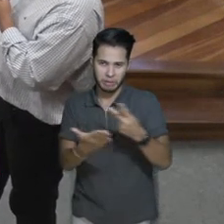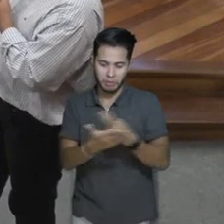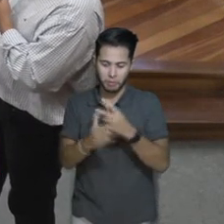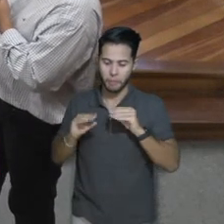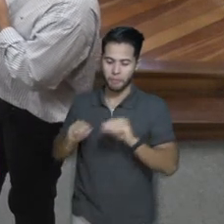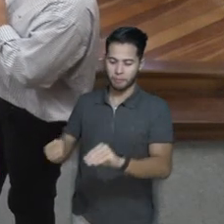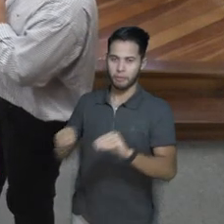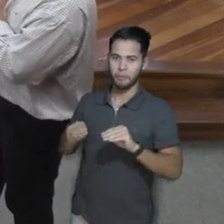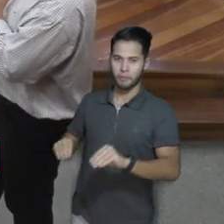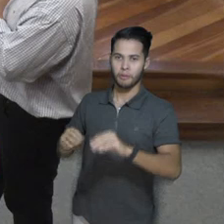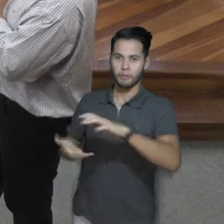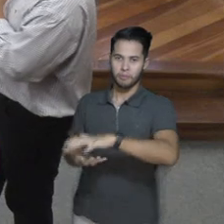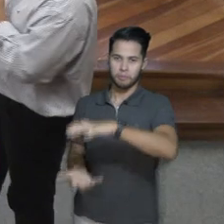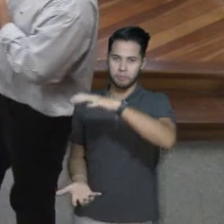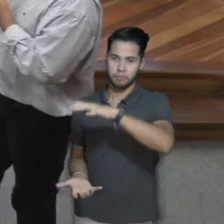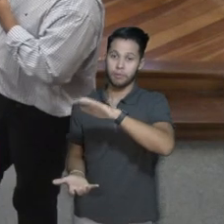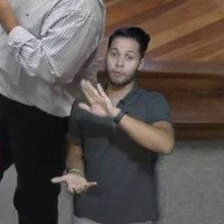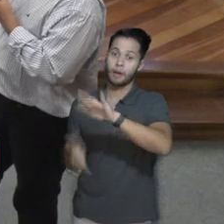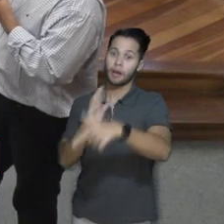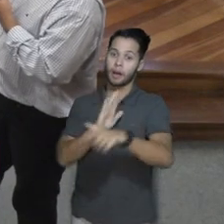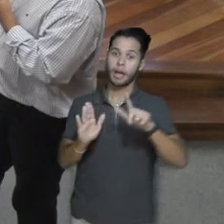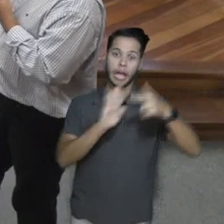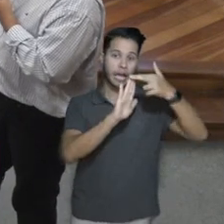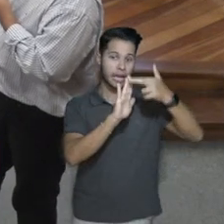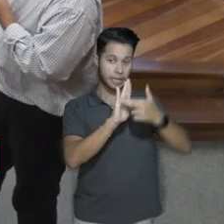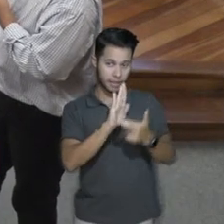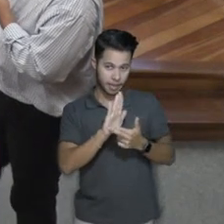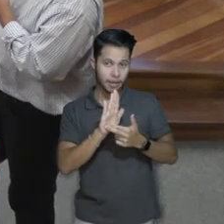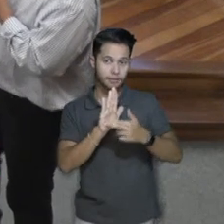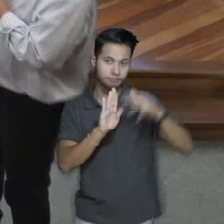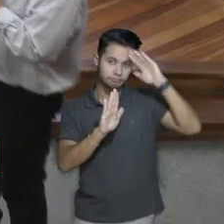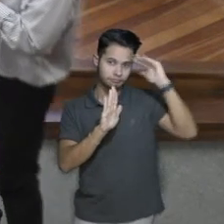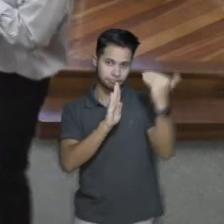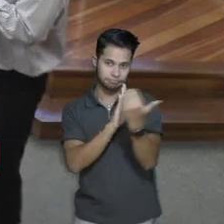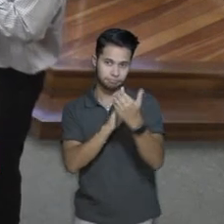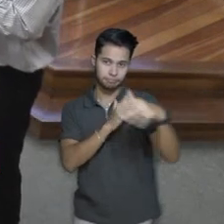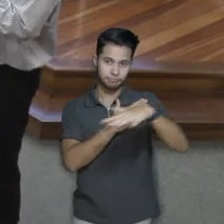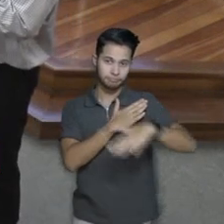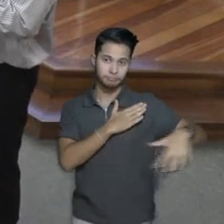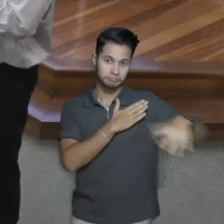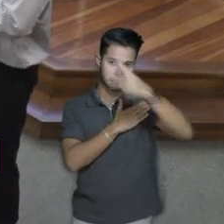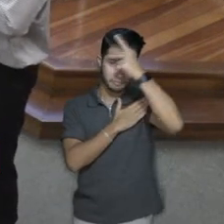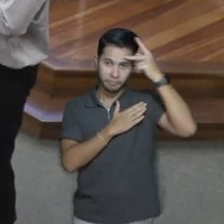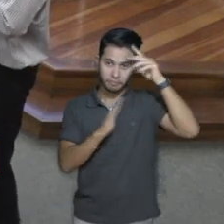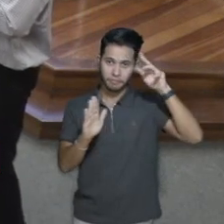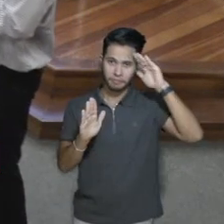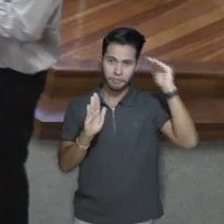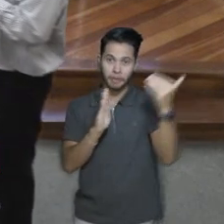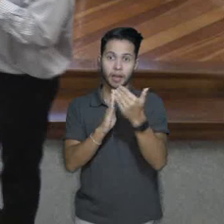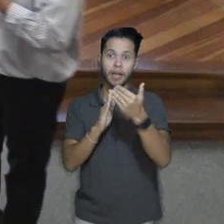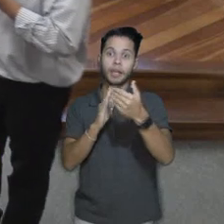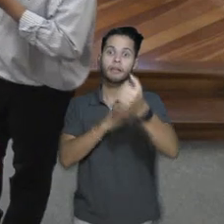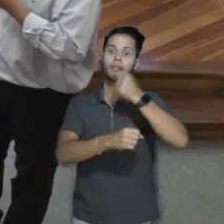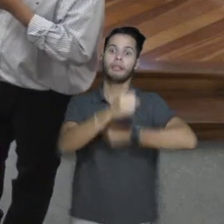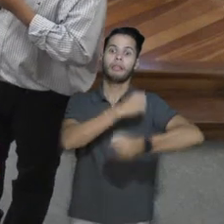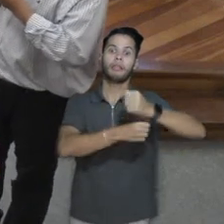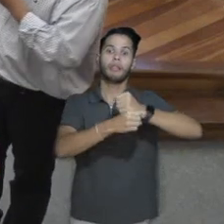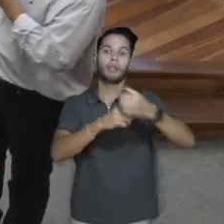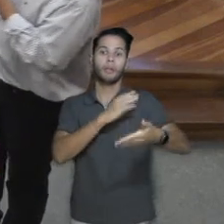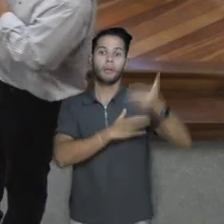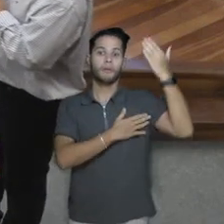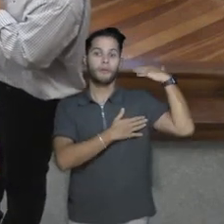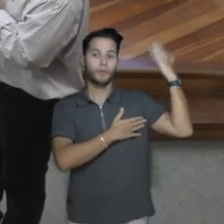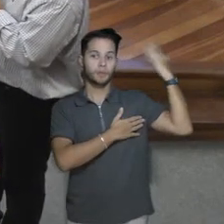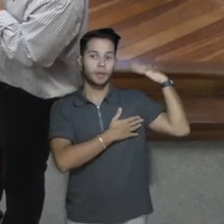começ a ser observadas e respeitadas por todos então naquele se você voltasse em 1800 na Suécia todo mundo diria não